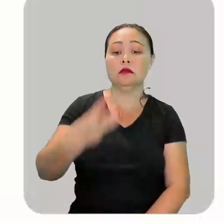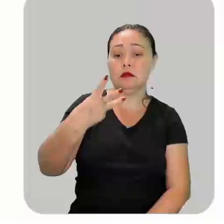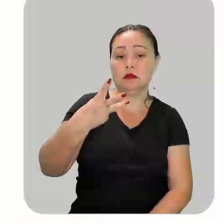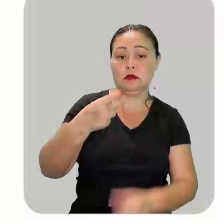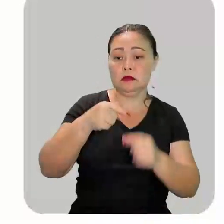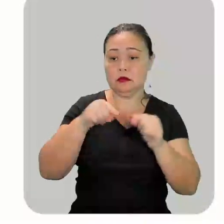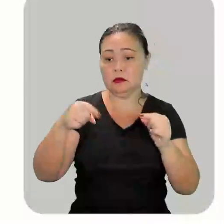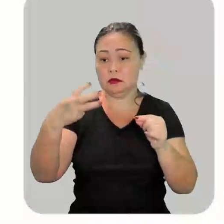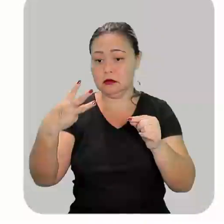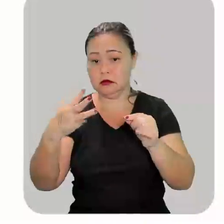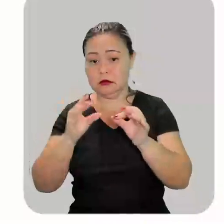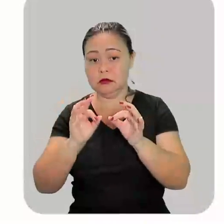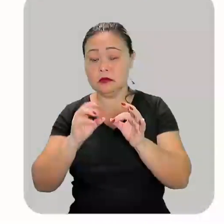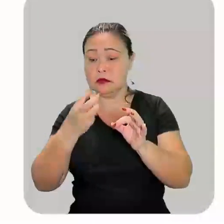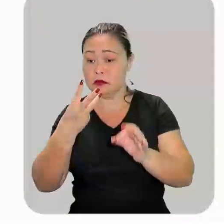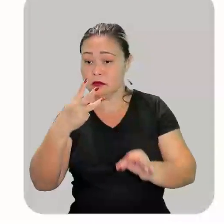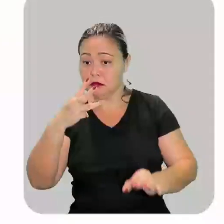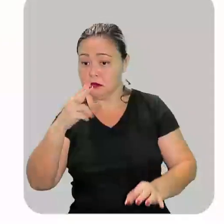por